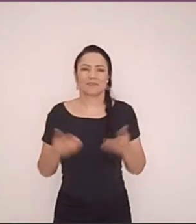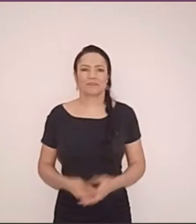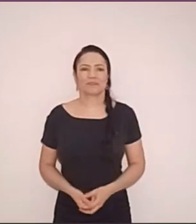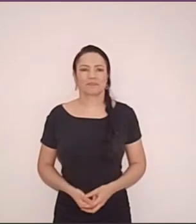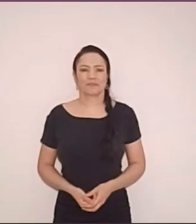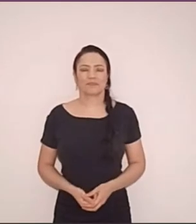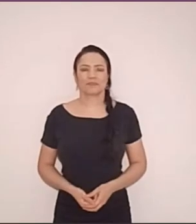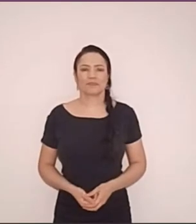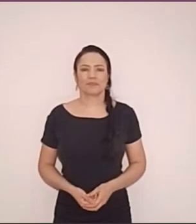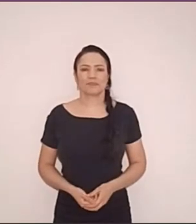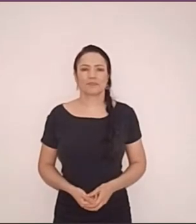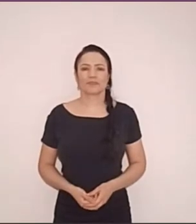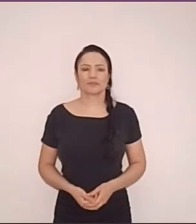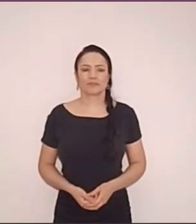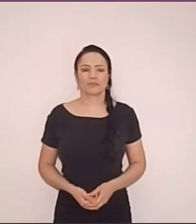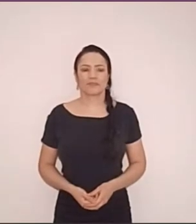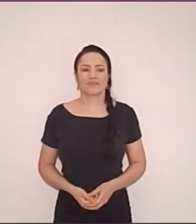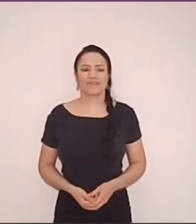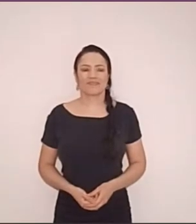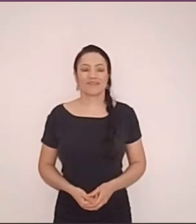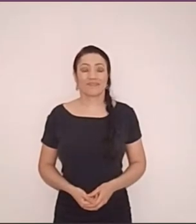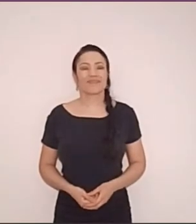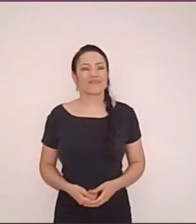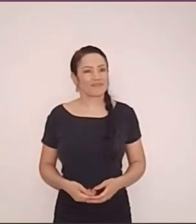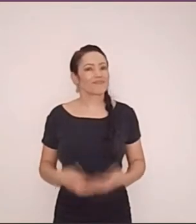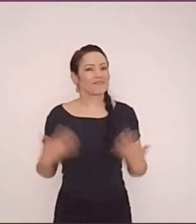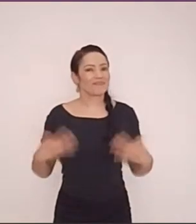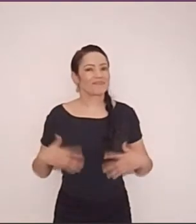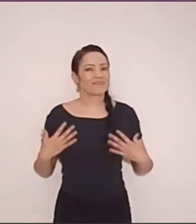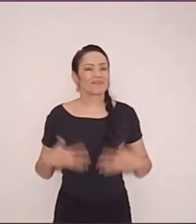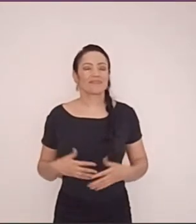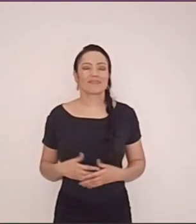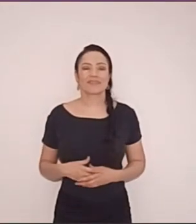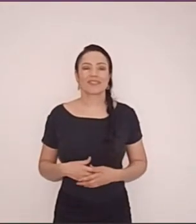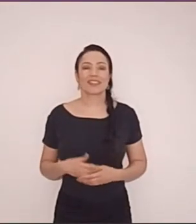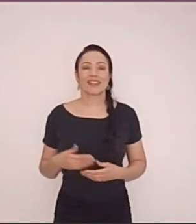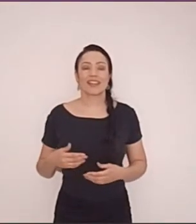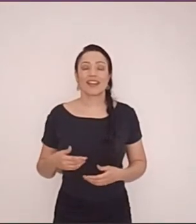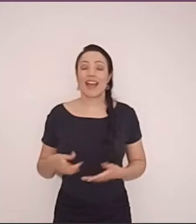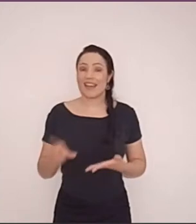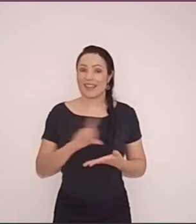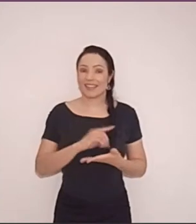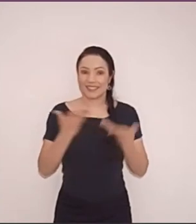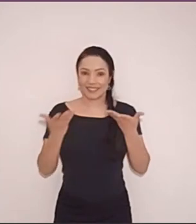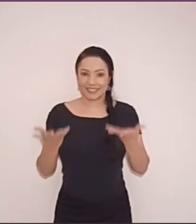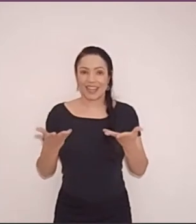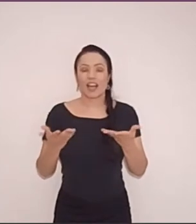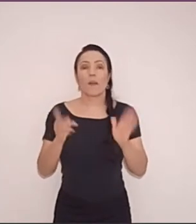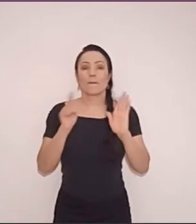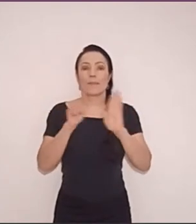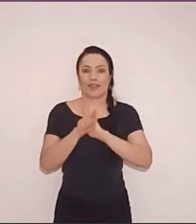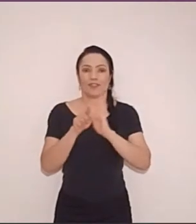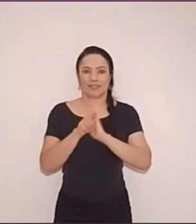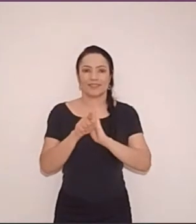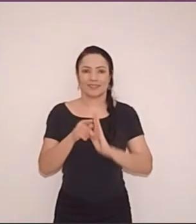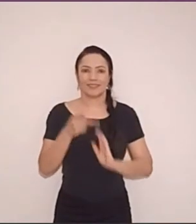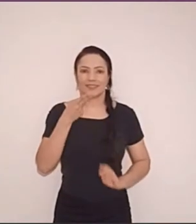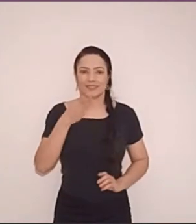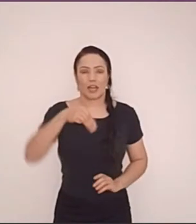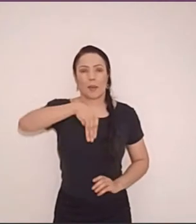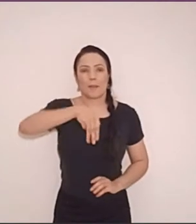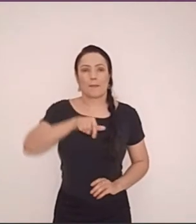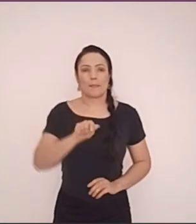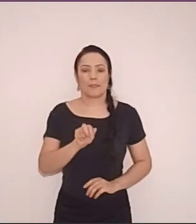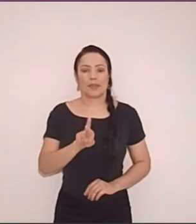E aí o uau Nogueira antes de passar a palavra para você tem uma pergunta da Marta Mendes